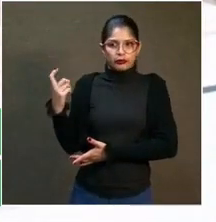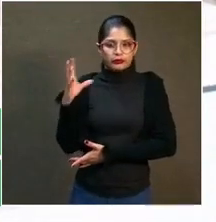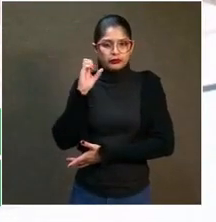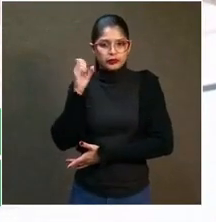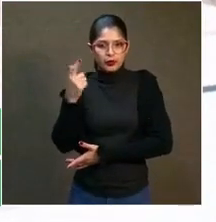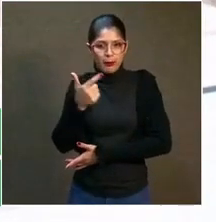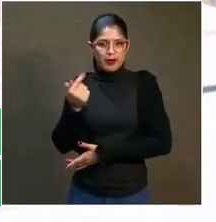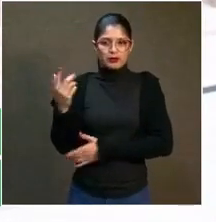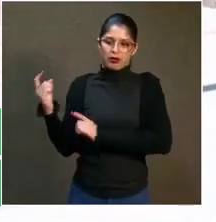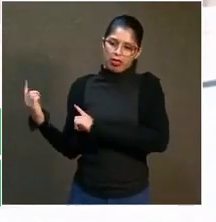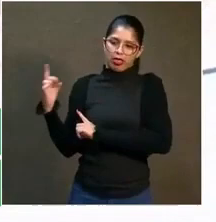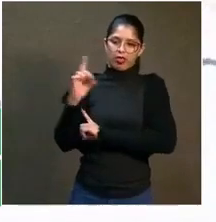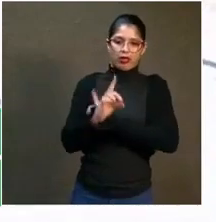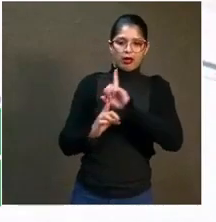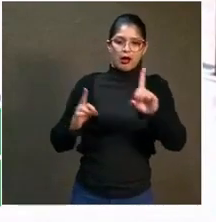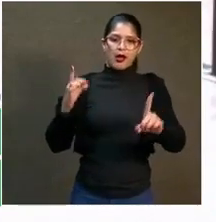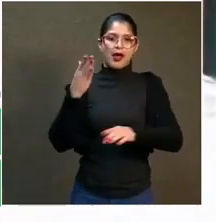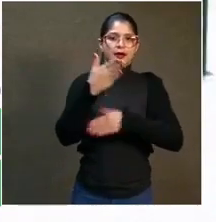Pedro fez.